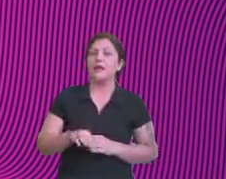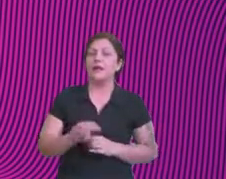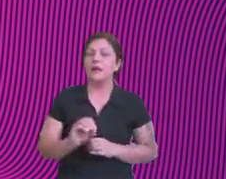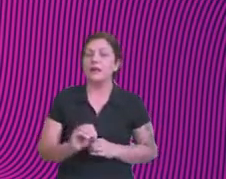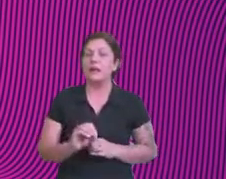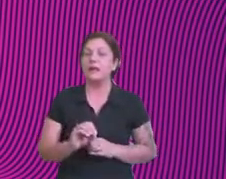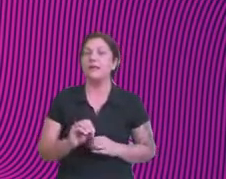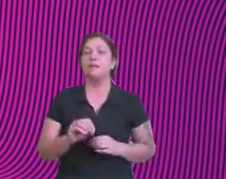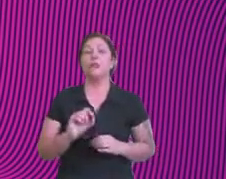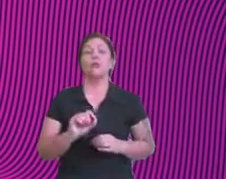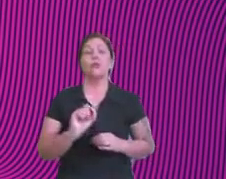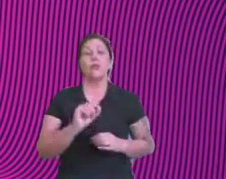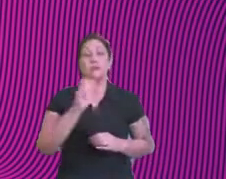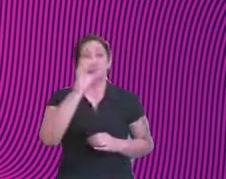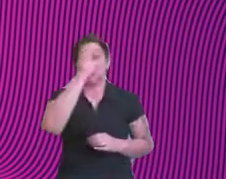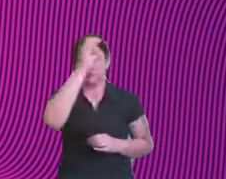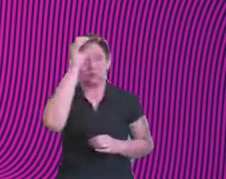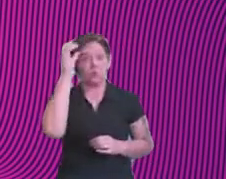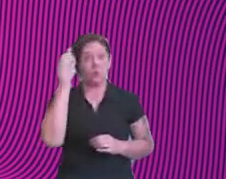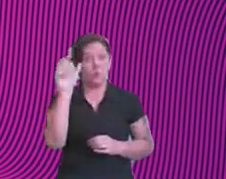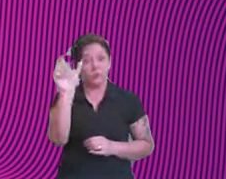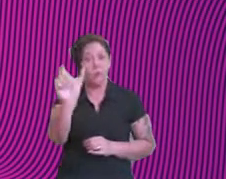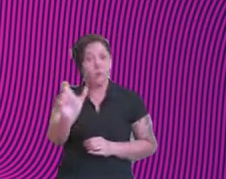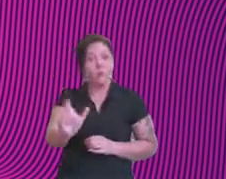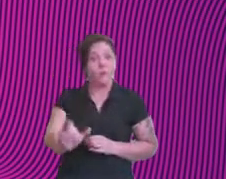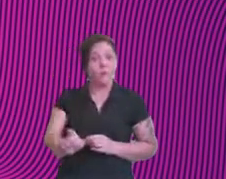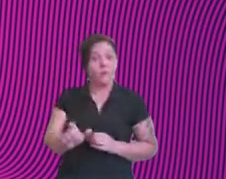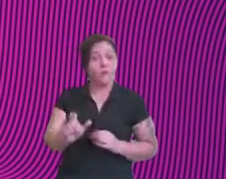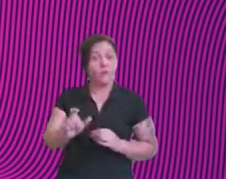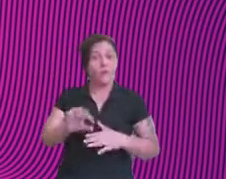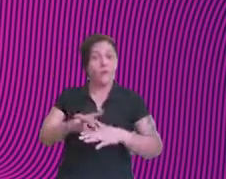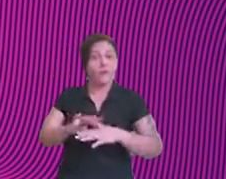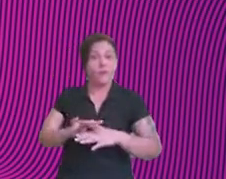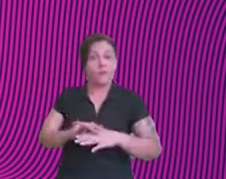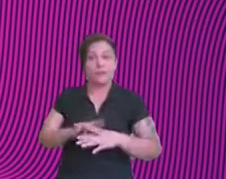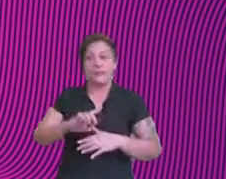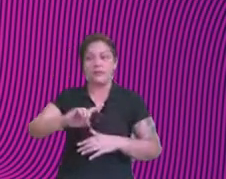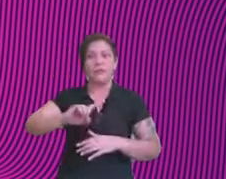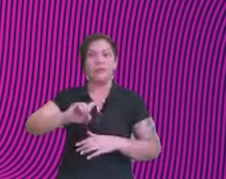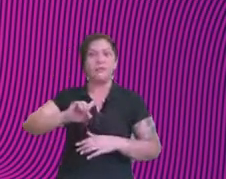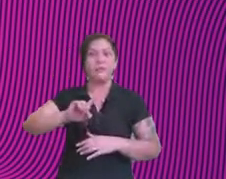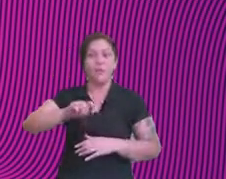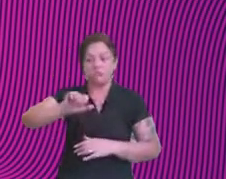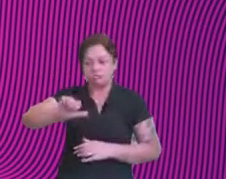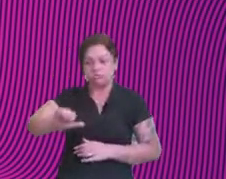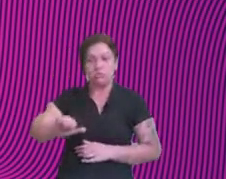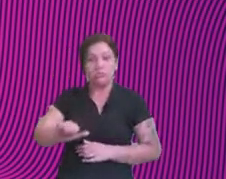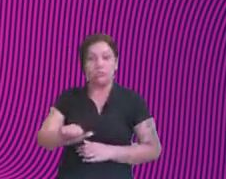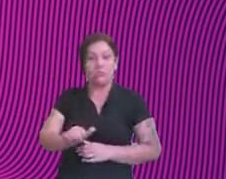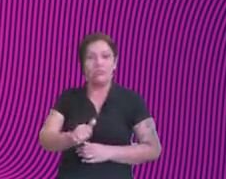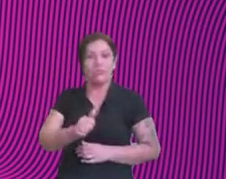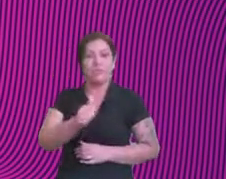pacientes que eles negativam, né? Eles ficam, a doença peritoneal regride, e o lavado peritoneal também,